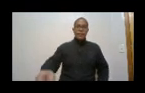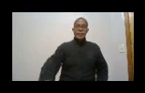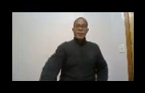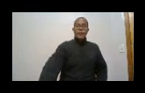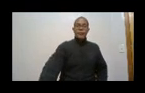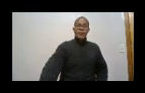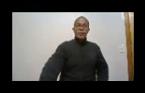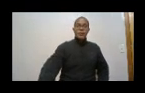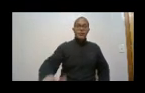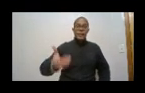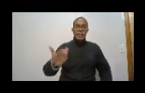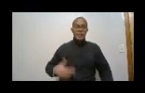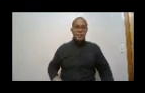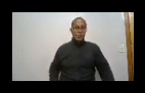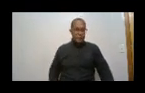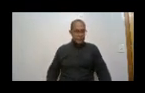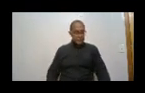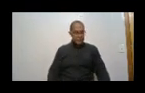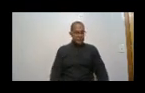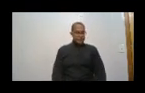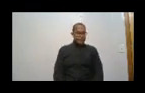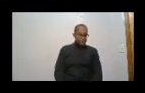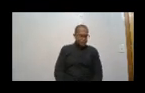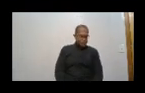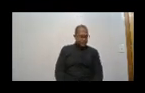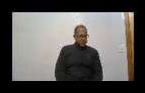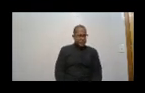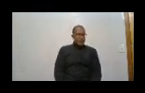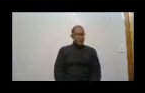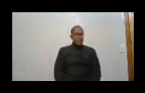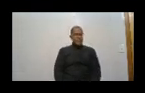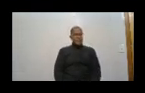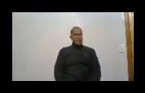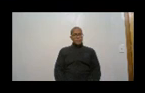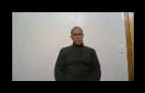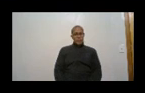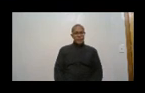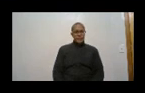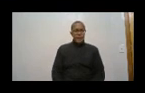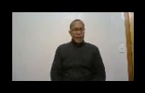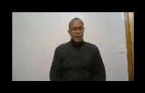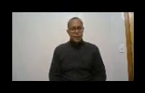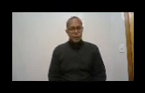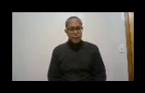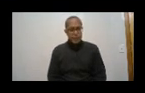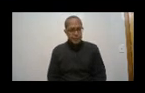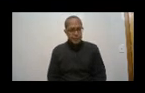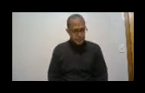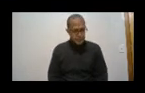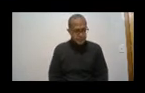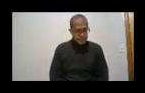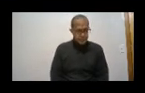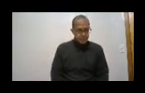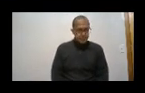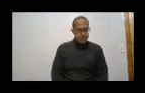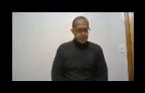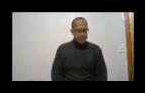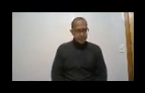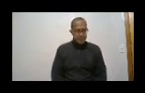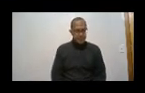também apresentar um efeito diferente do desejado. Dentro desse raciocínio, eu coloquei aqui nesta